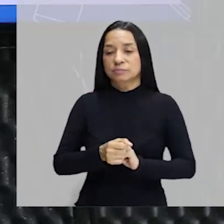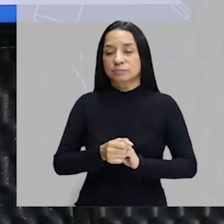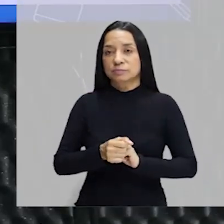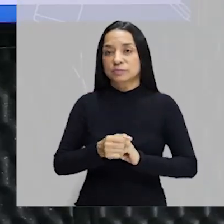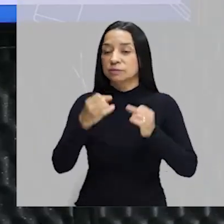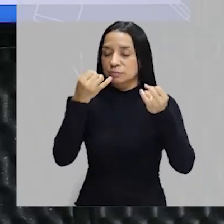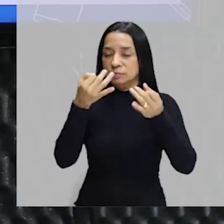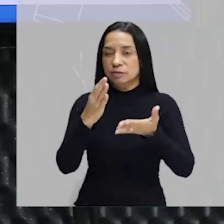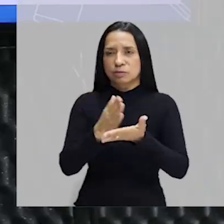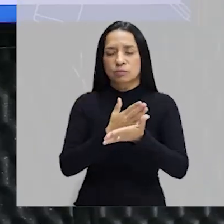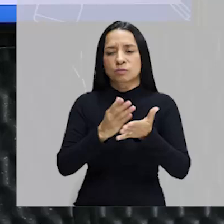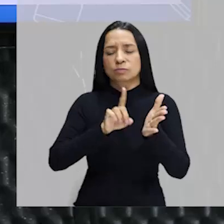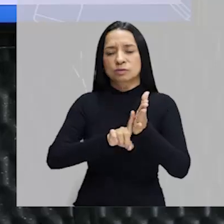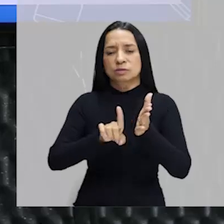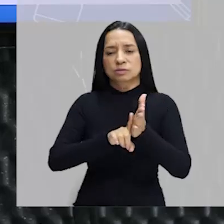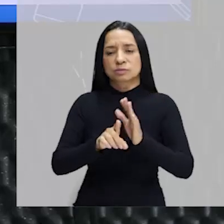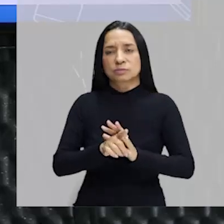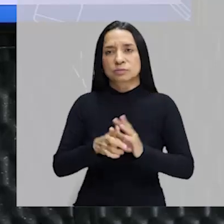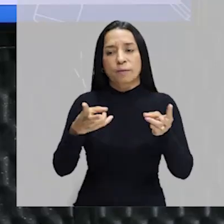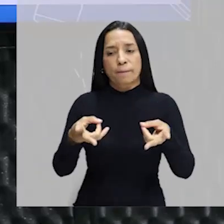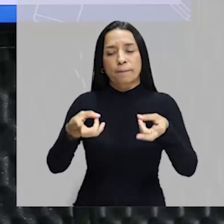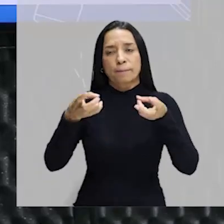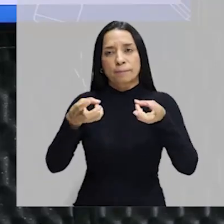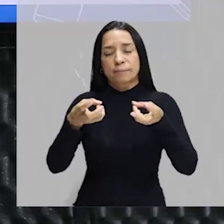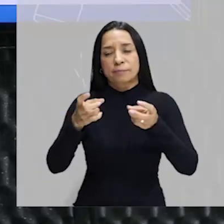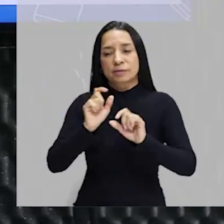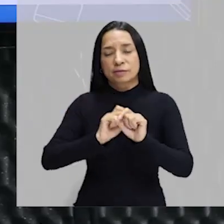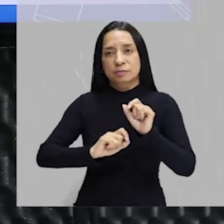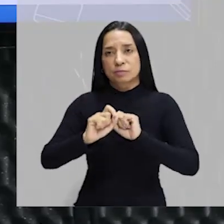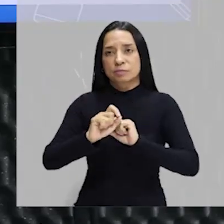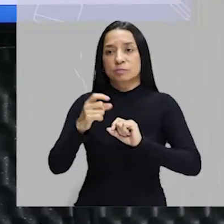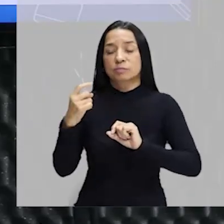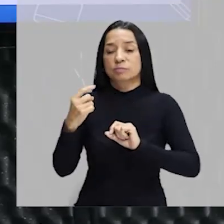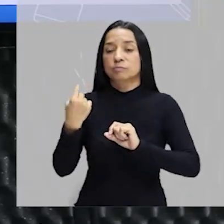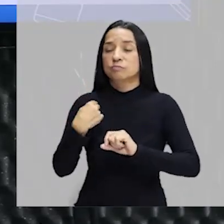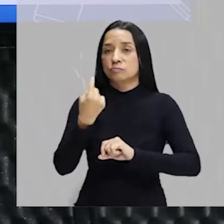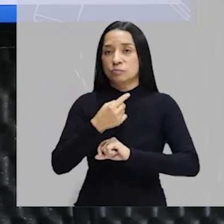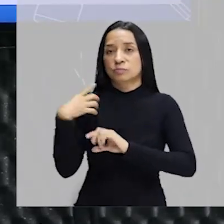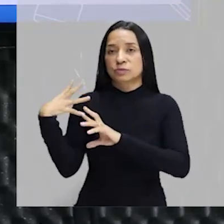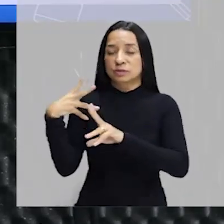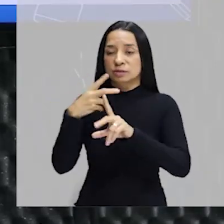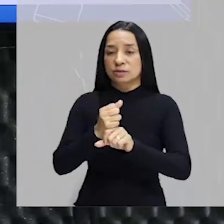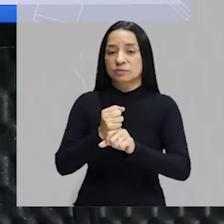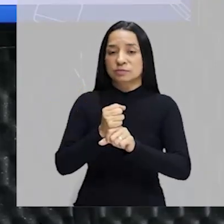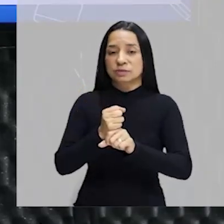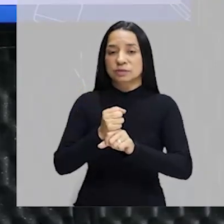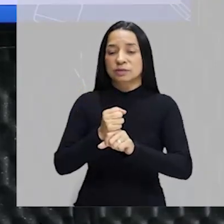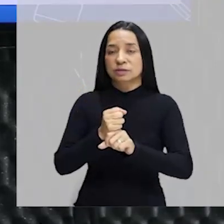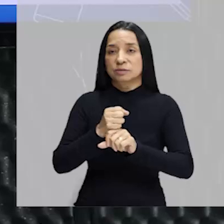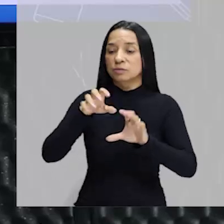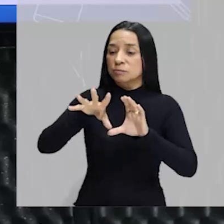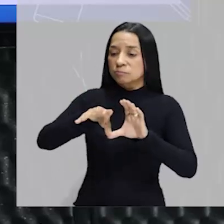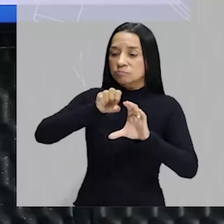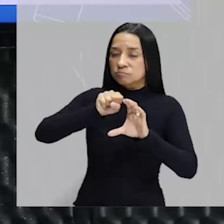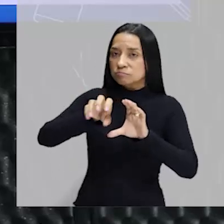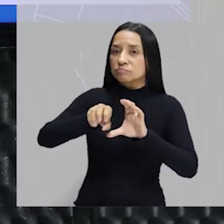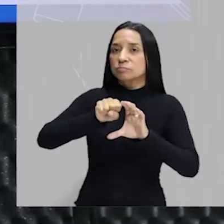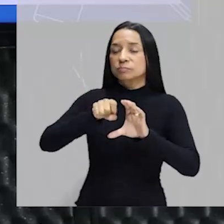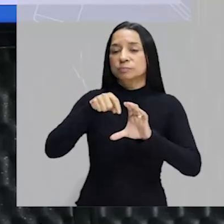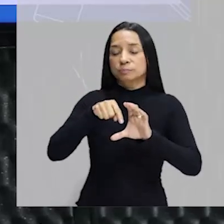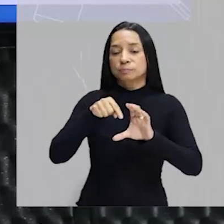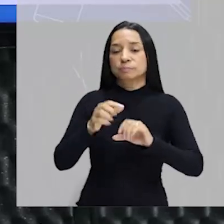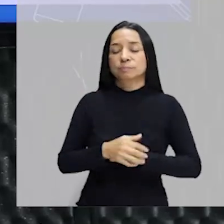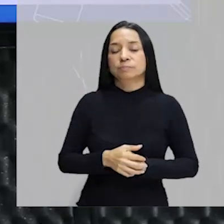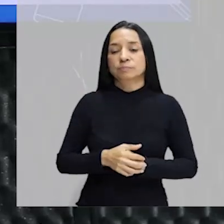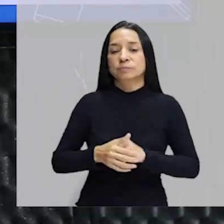algumas dessas questões. Presta bastante atenção que a gente vai agora revisar sobre a respiração celular, tá, pessoal? A